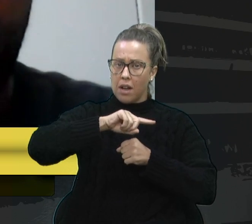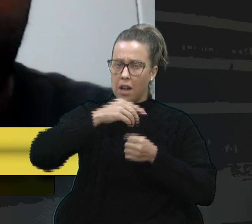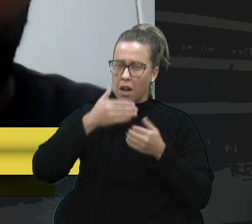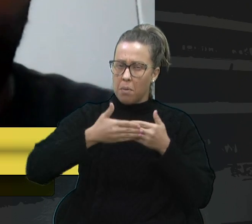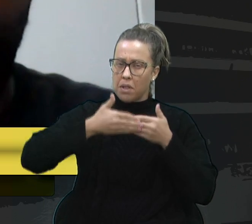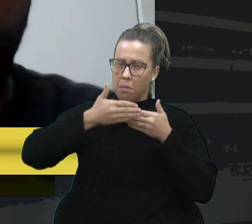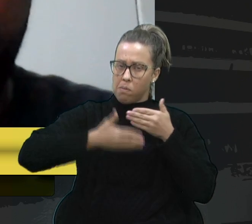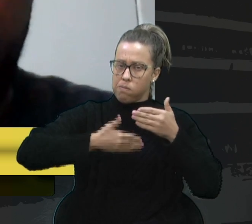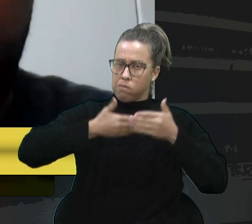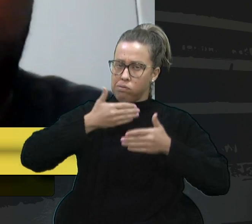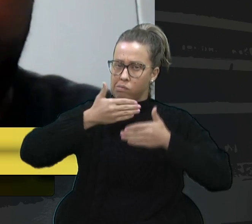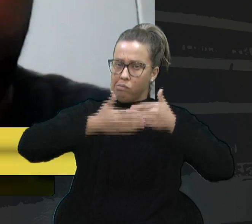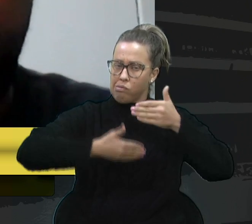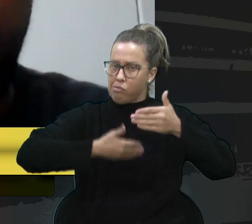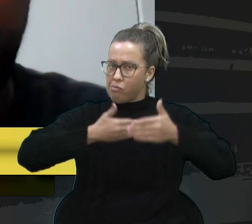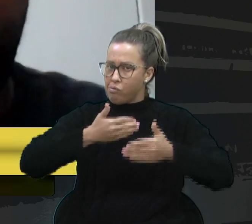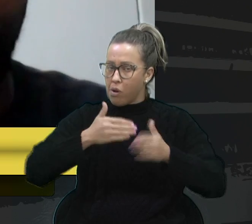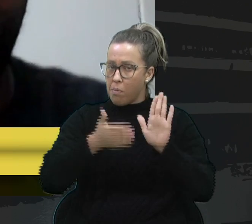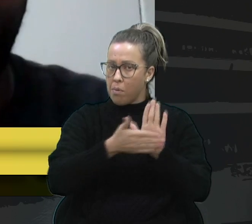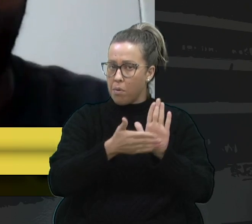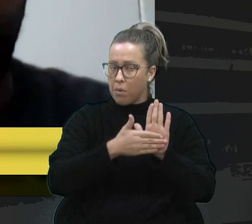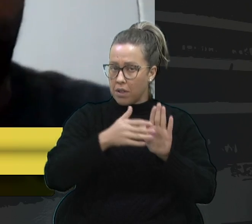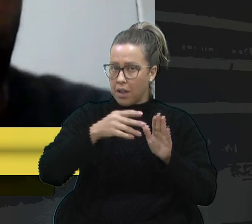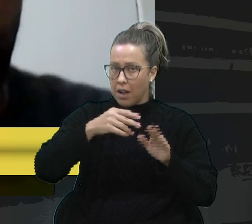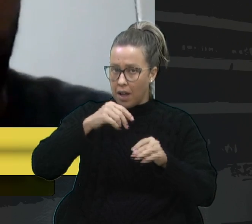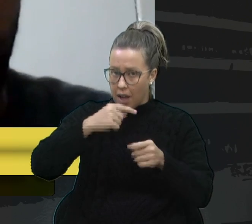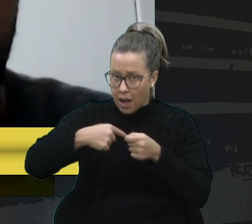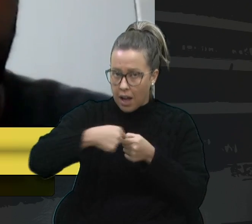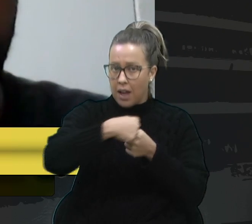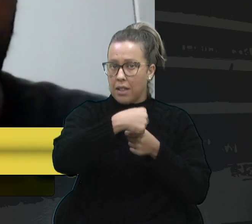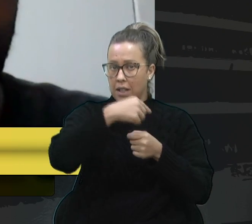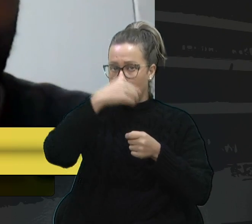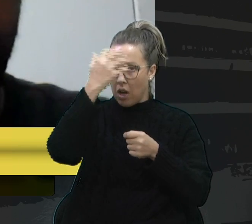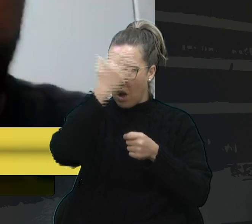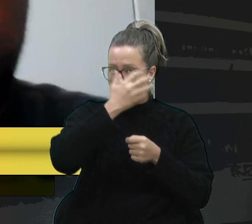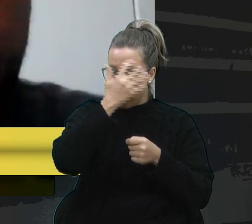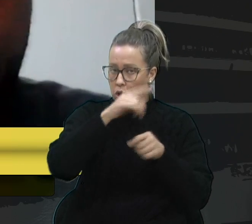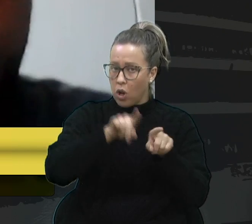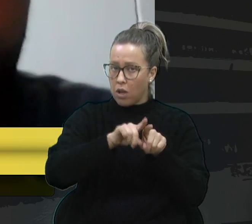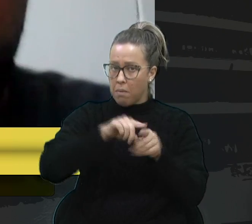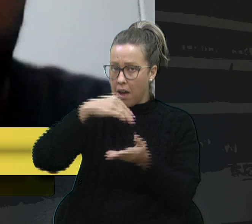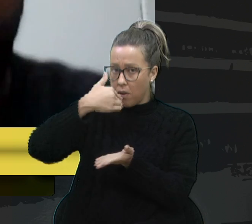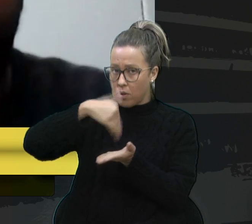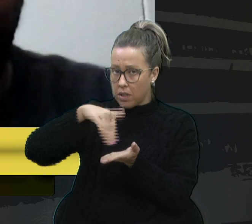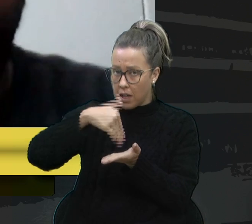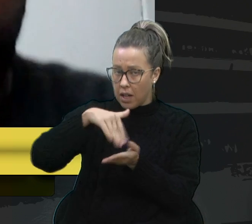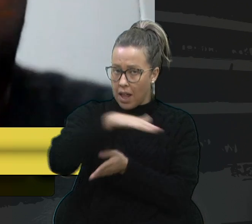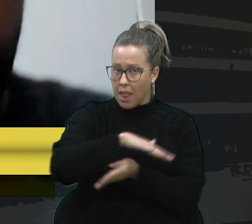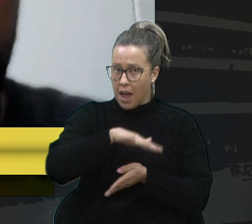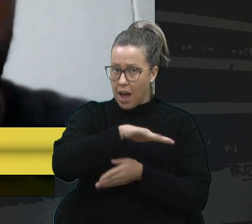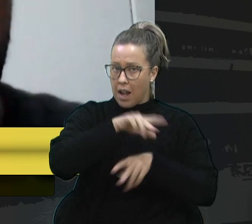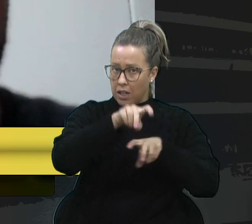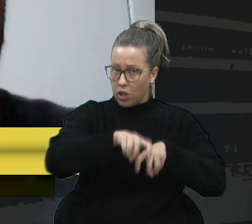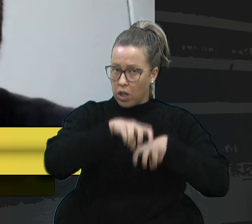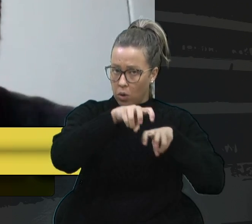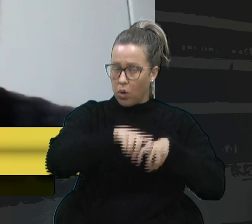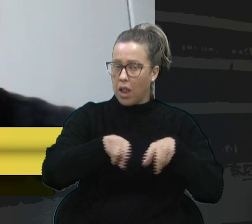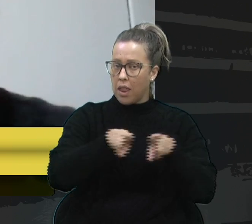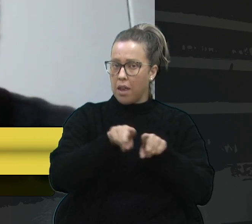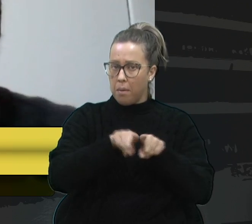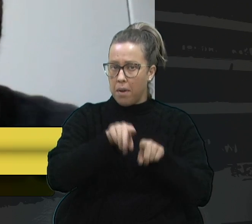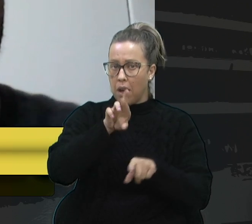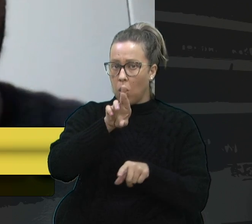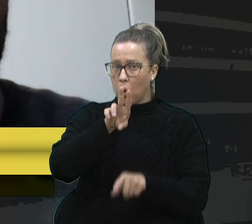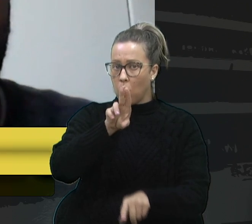e propomos aí ao município, aliás, reunimos inclusive com o prefeito, secretário municipal de agricultura, conversamos também, secretário